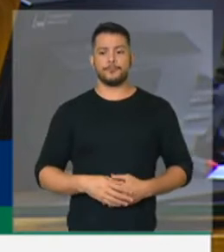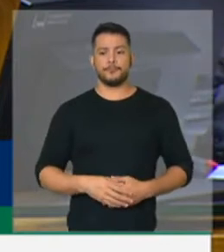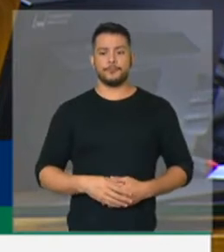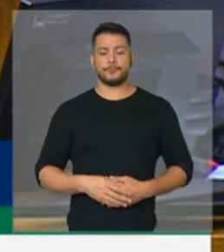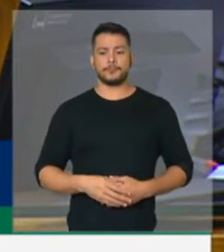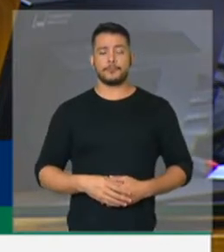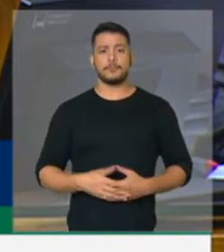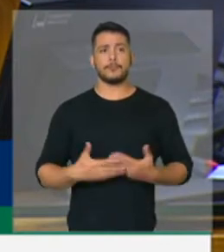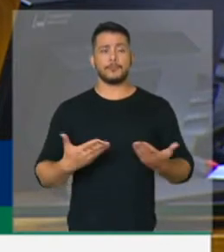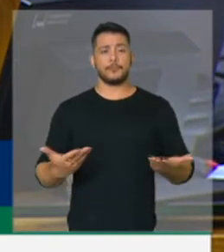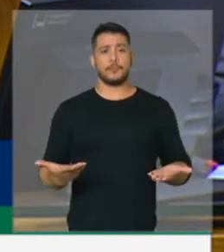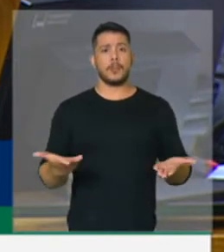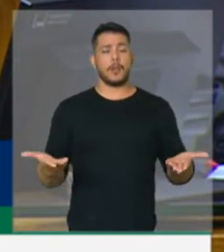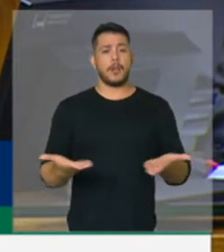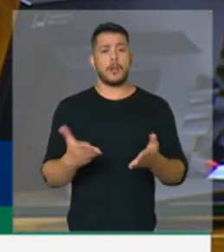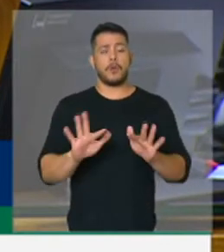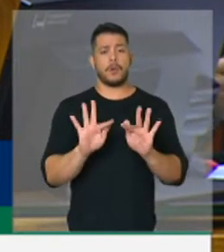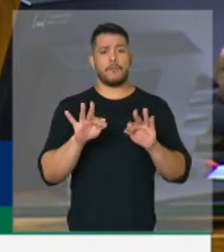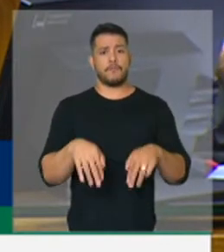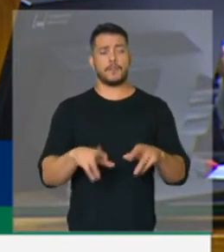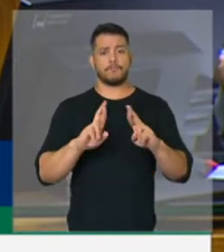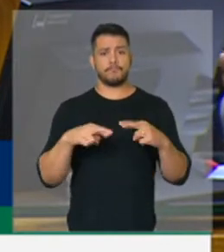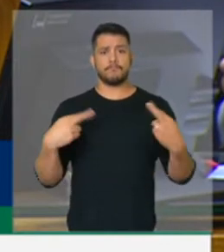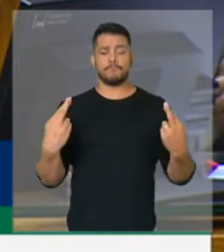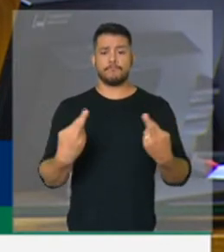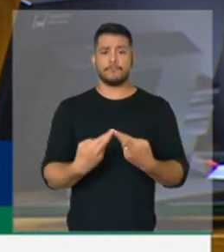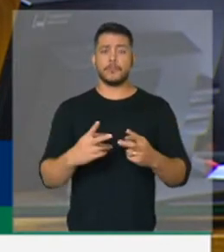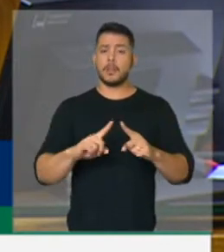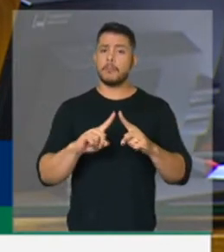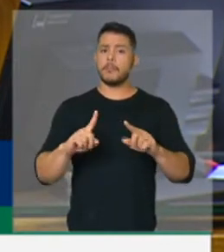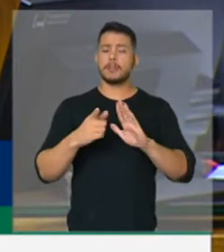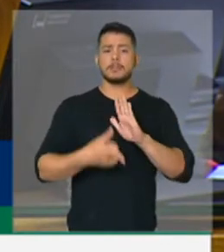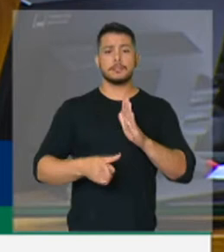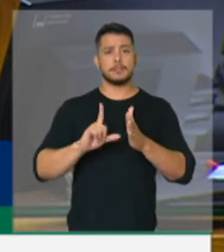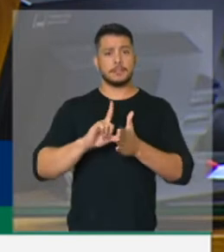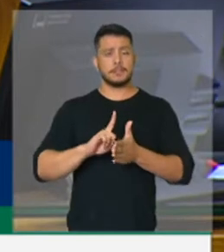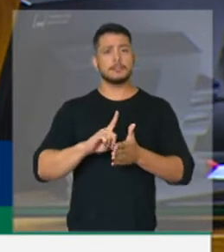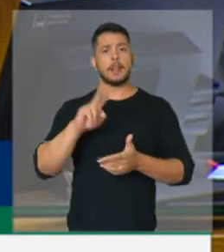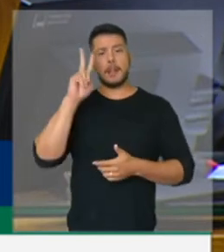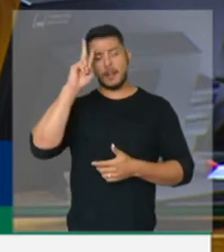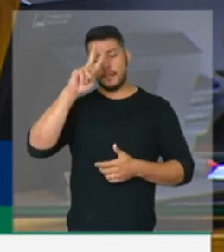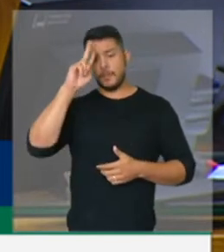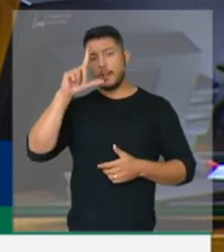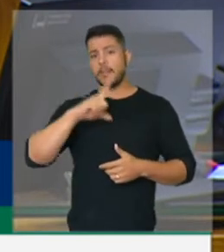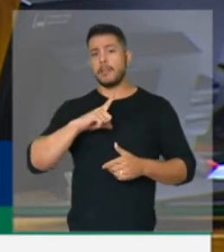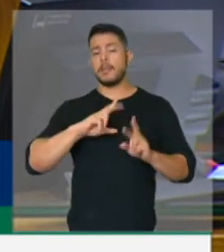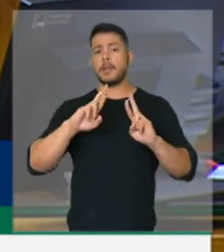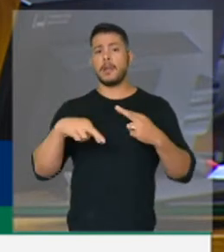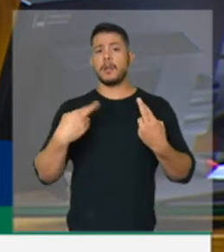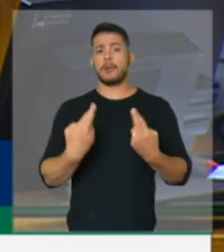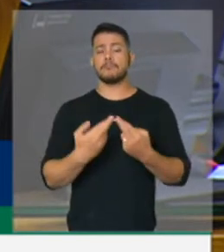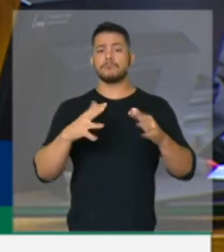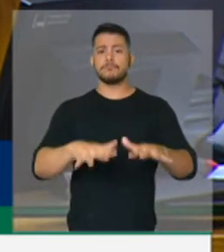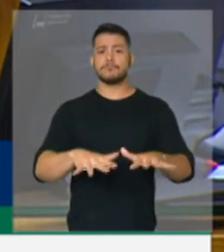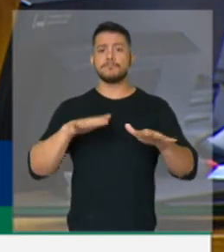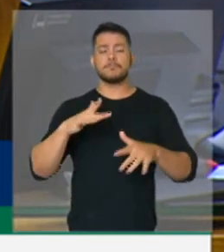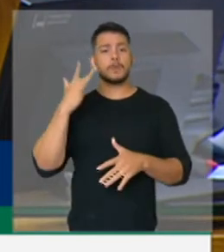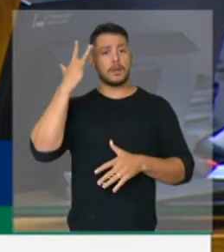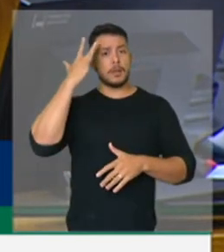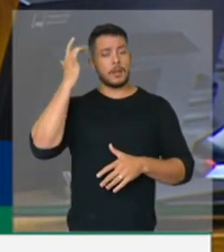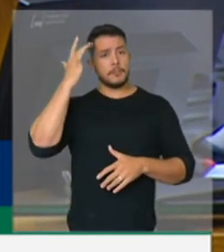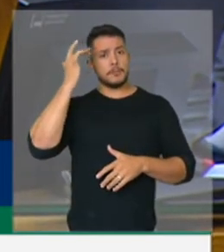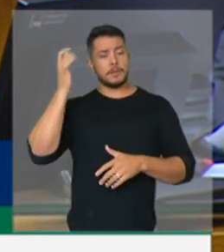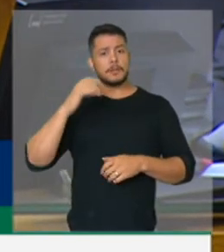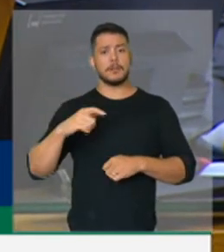Nada mais havendo a tratar, vou encerrar os trabalhos, antes convocando sessão deliberativa extraordinária para amanhã, quinta-feira, 8 de